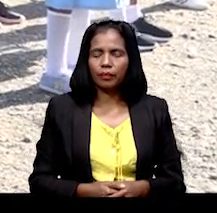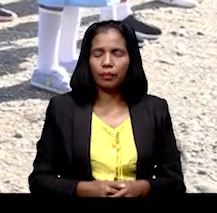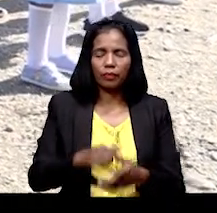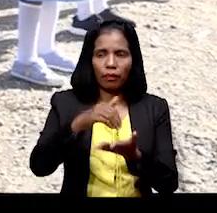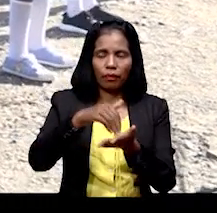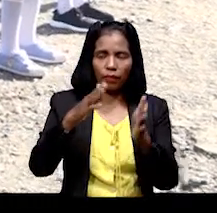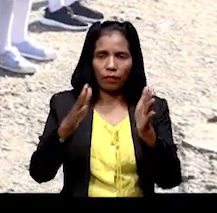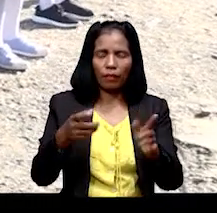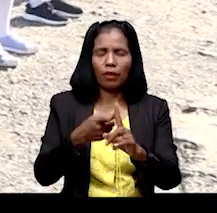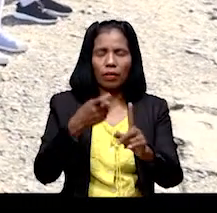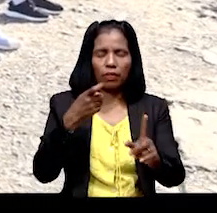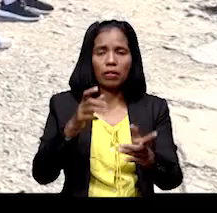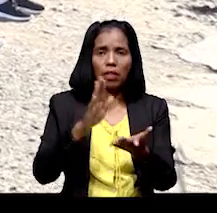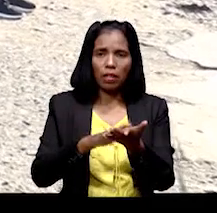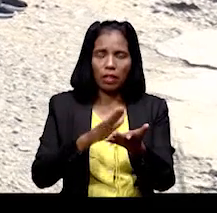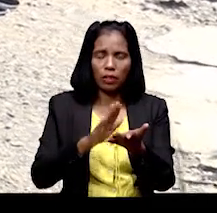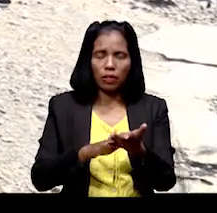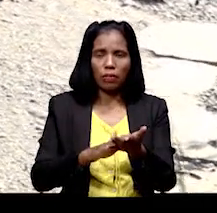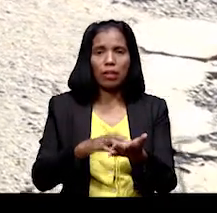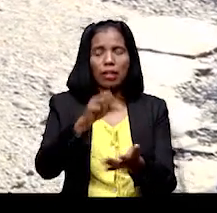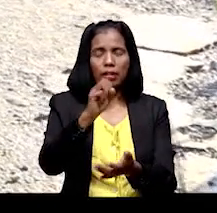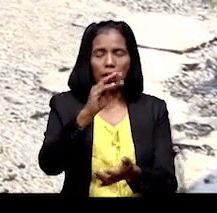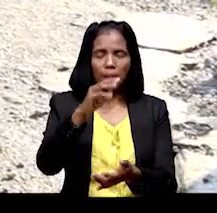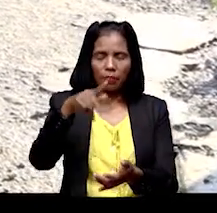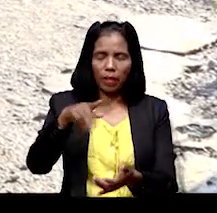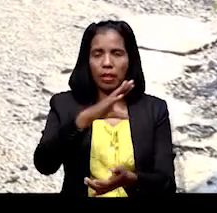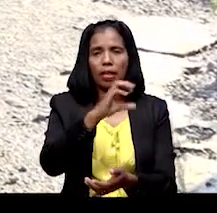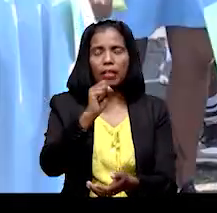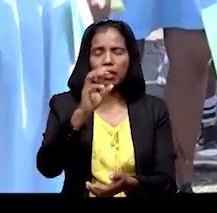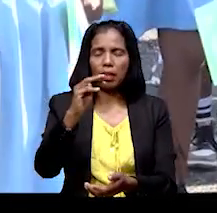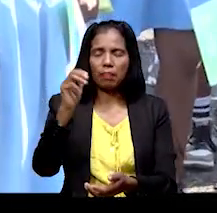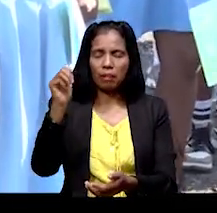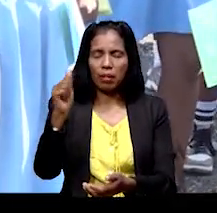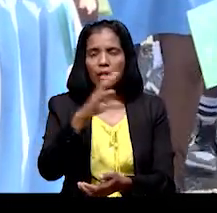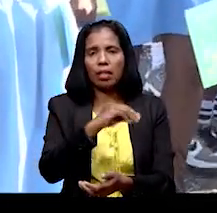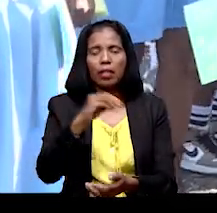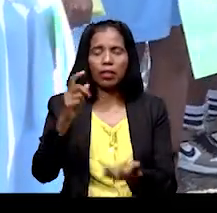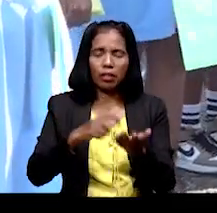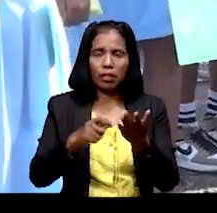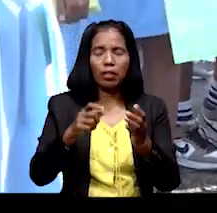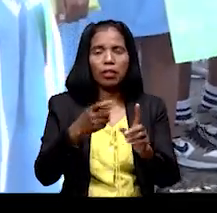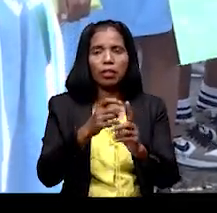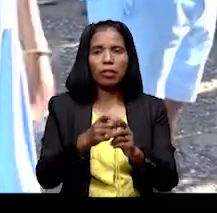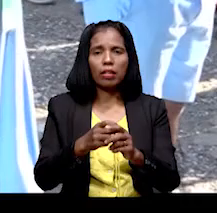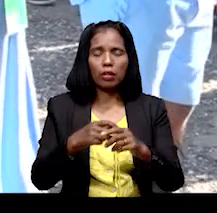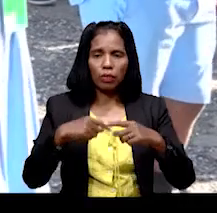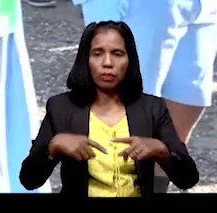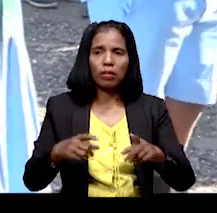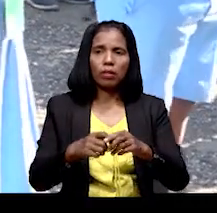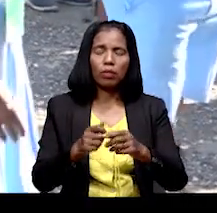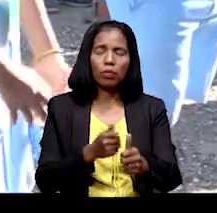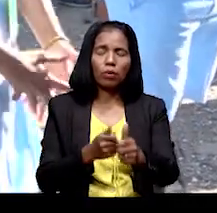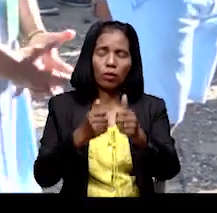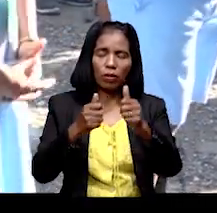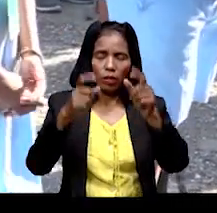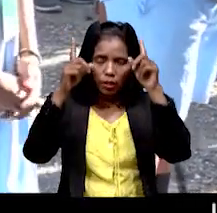Estudante Sira usa ensino básico, ensino secundário geral, no ensino secundário técnica vocacional, tira um exame nacional e a Lorenz Sanur Sintolo,